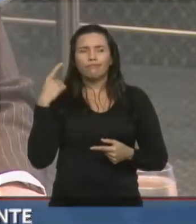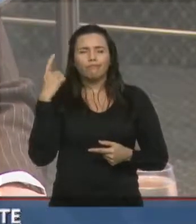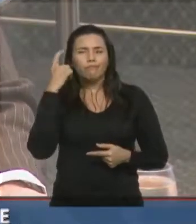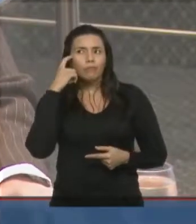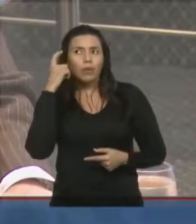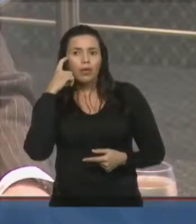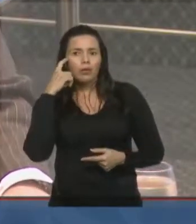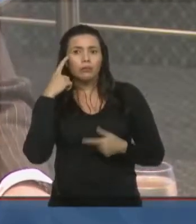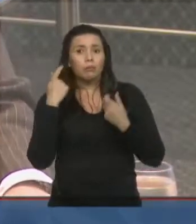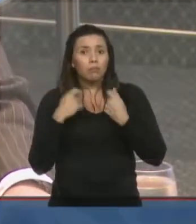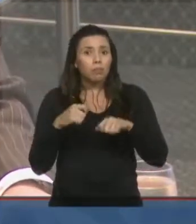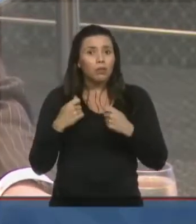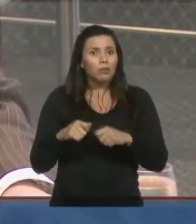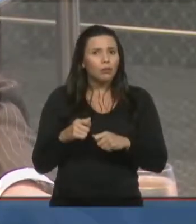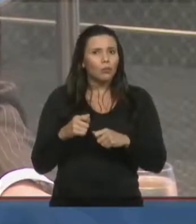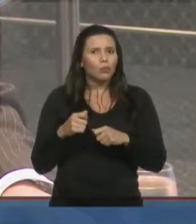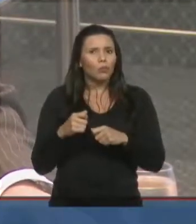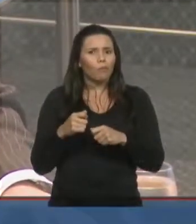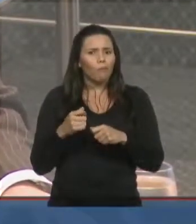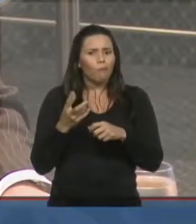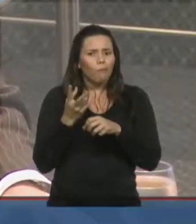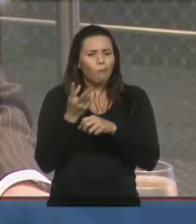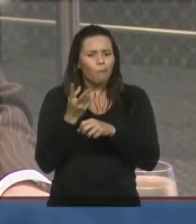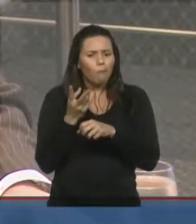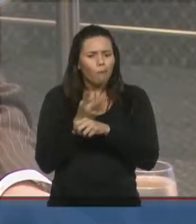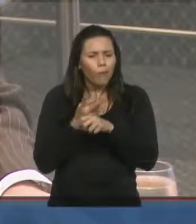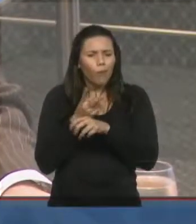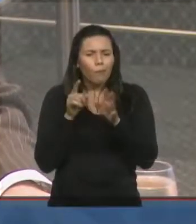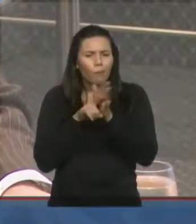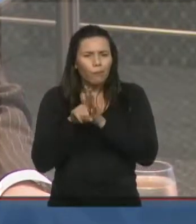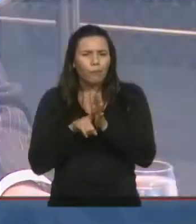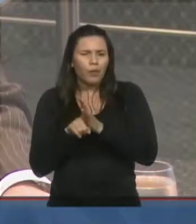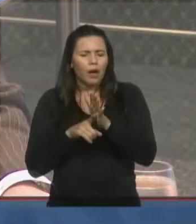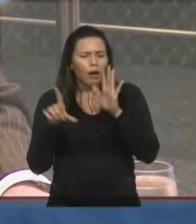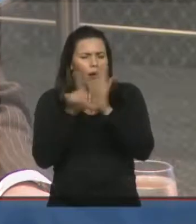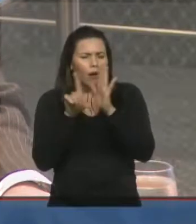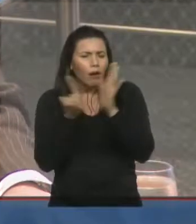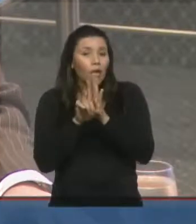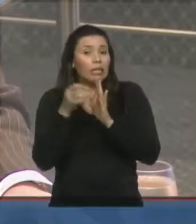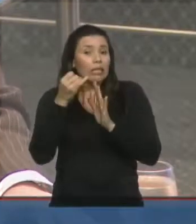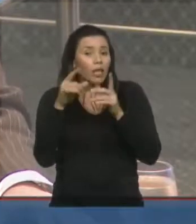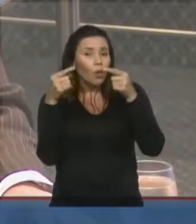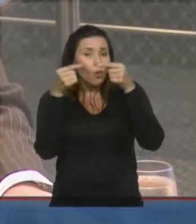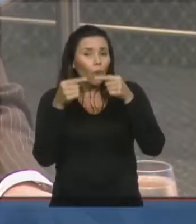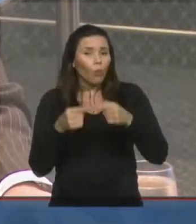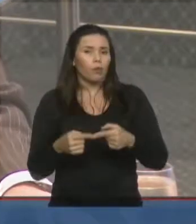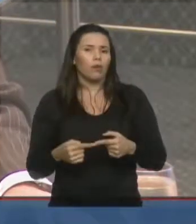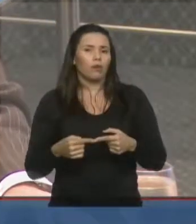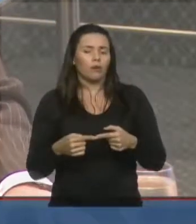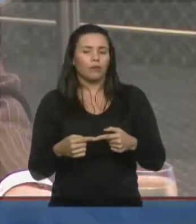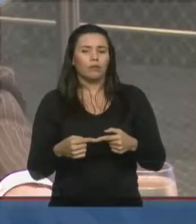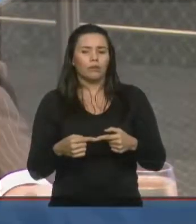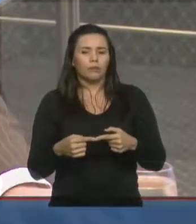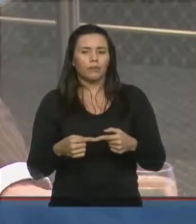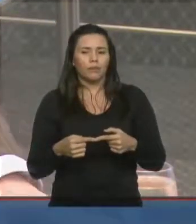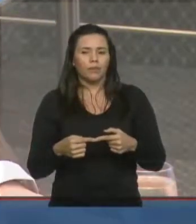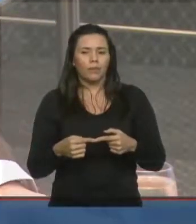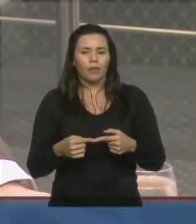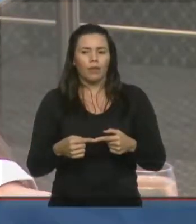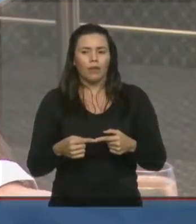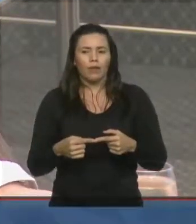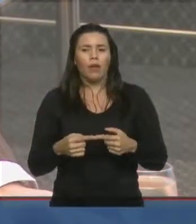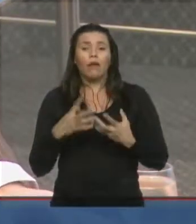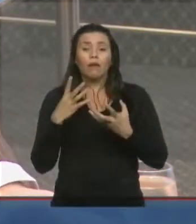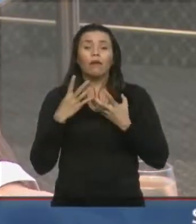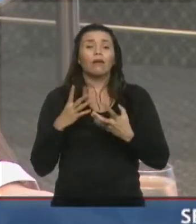E aquilo nos traz a energia necessária para quê? Para cumprir com a máxima da justiça.